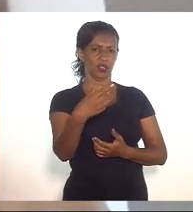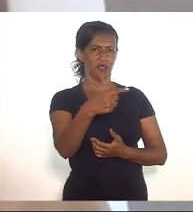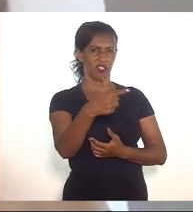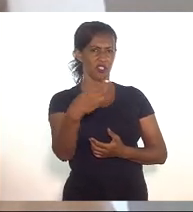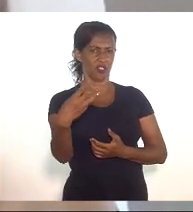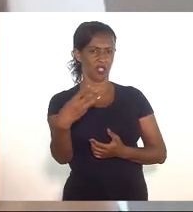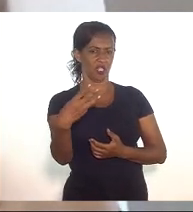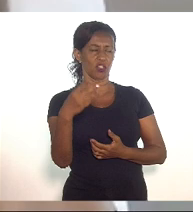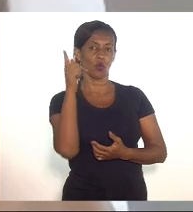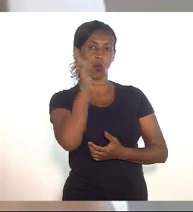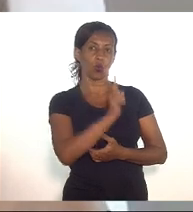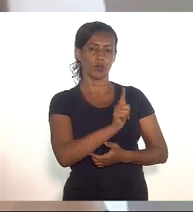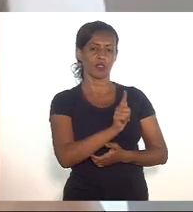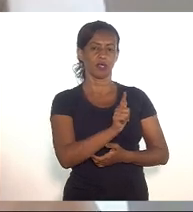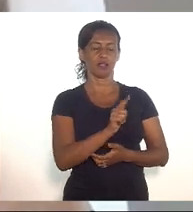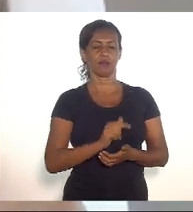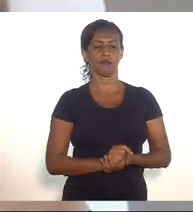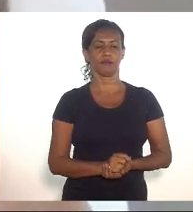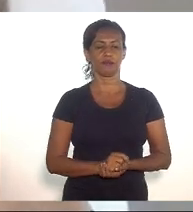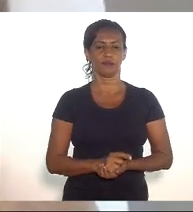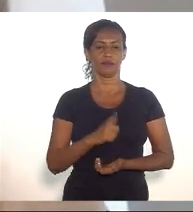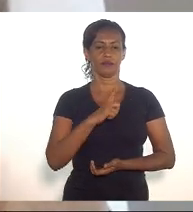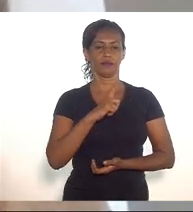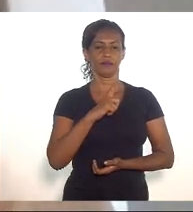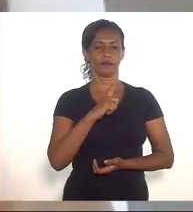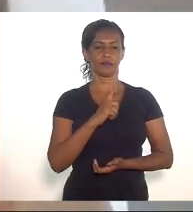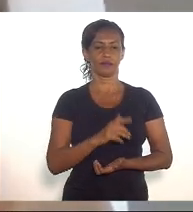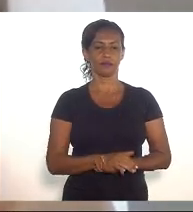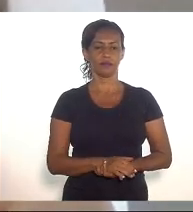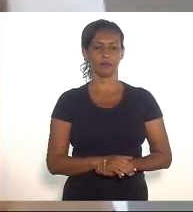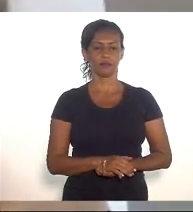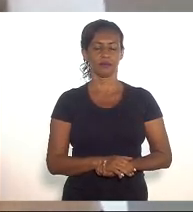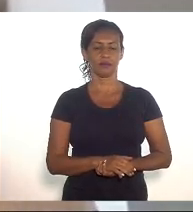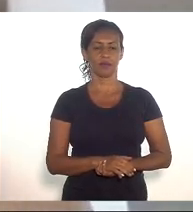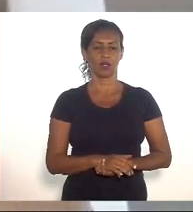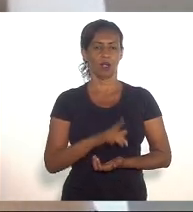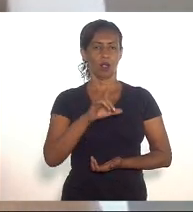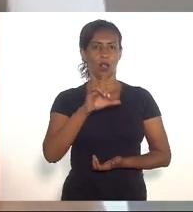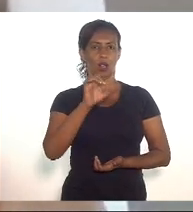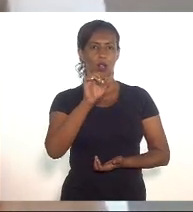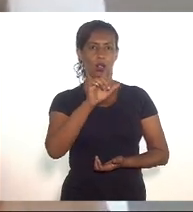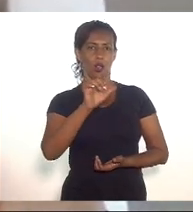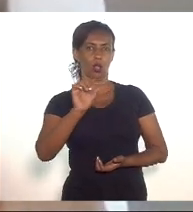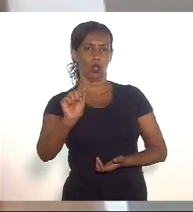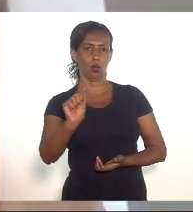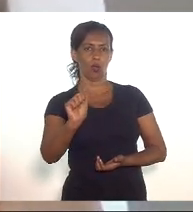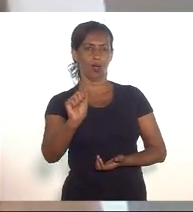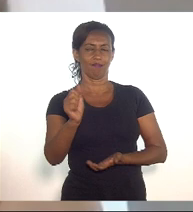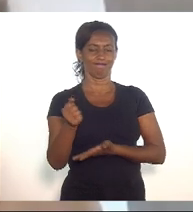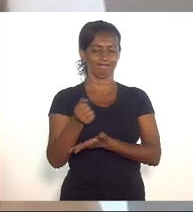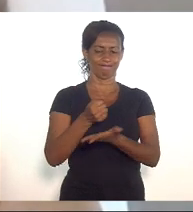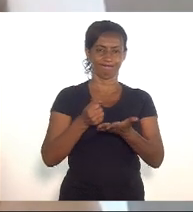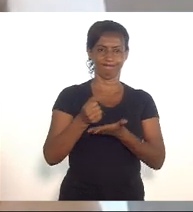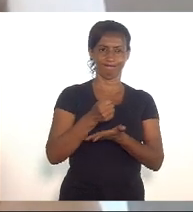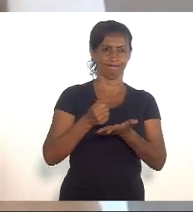gente conseguir ter uma LOA fundamentada.